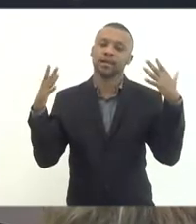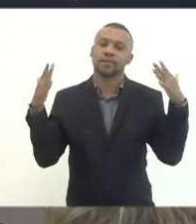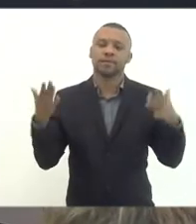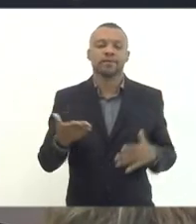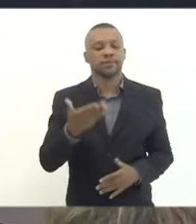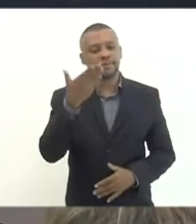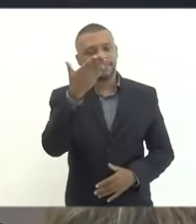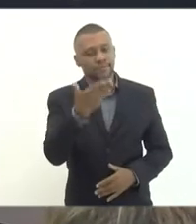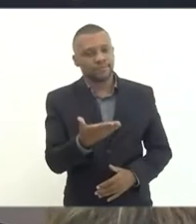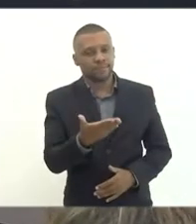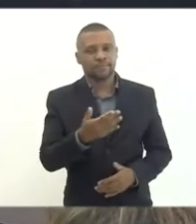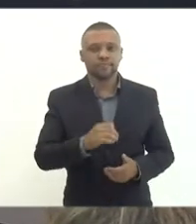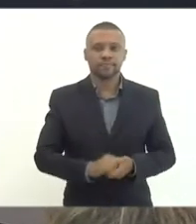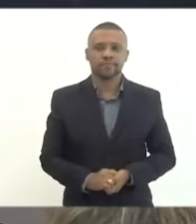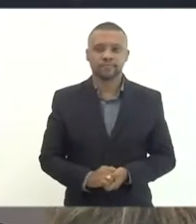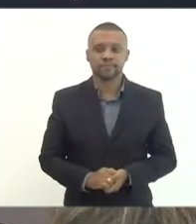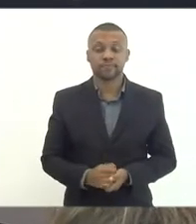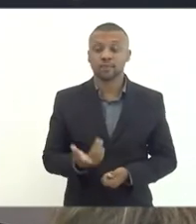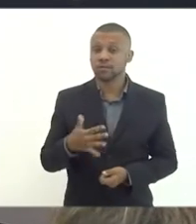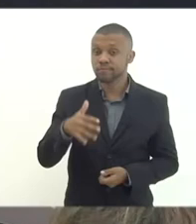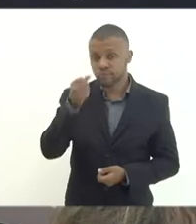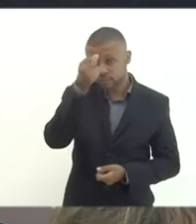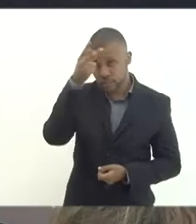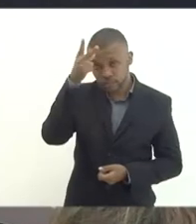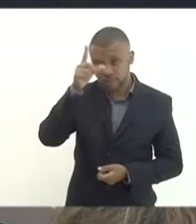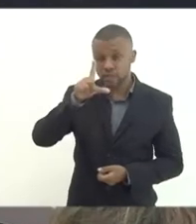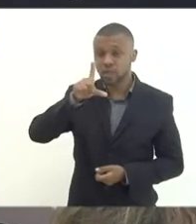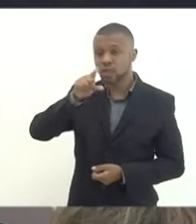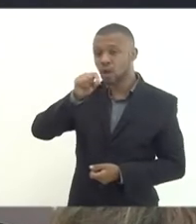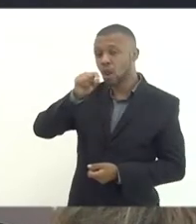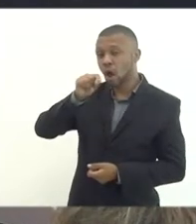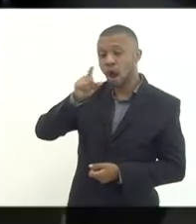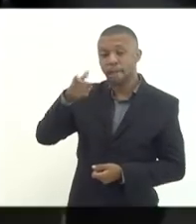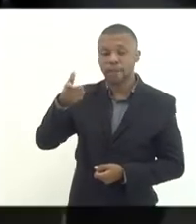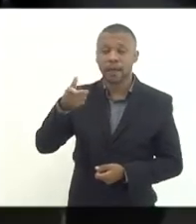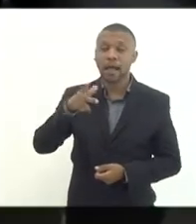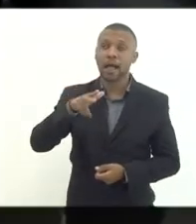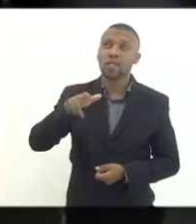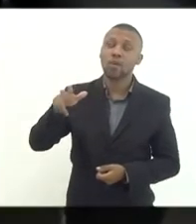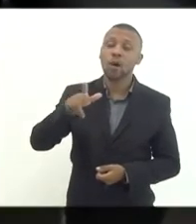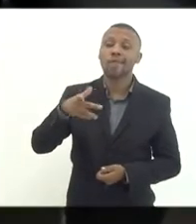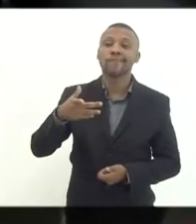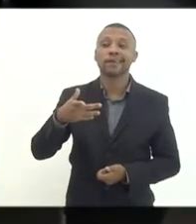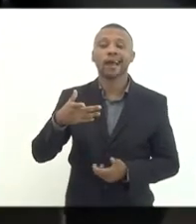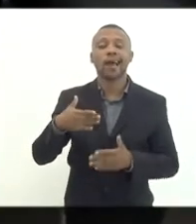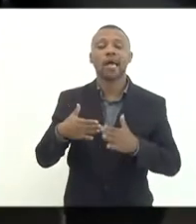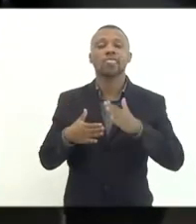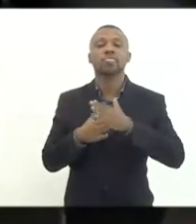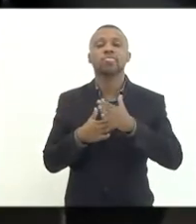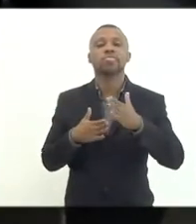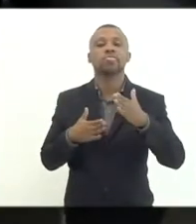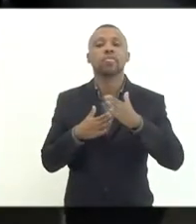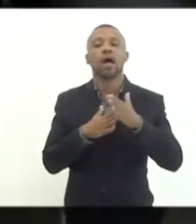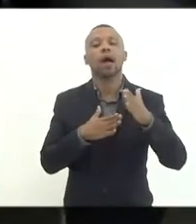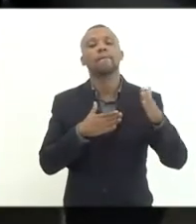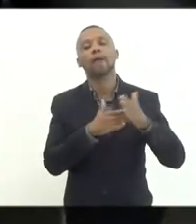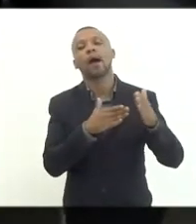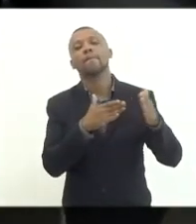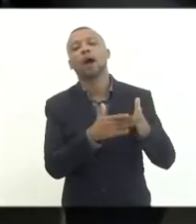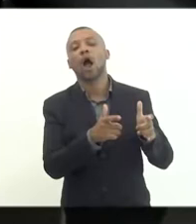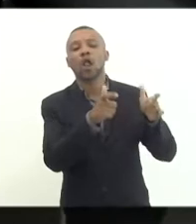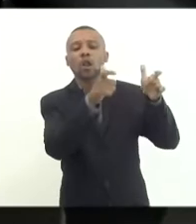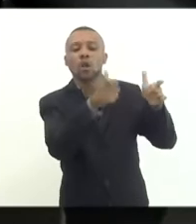senhor Deputado é Nilópolis observa-se eu não fica limitado né a sua